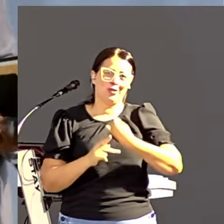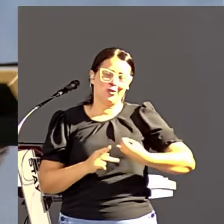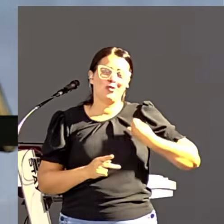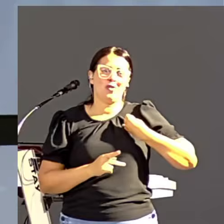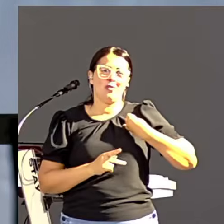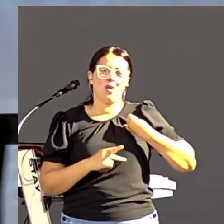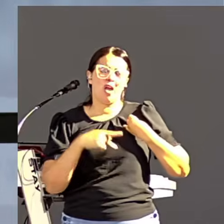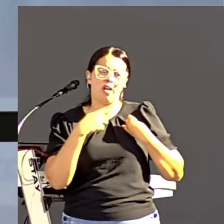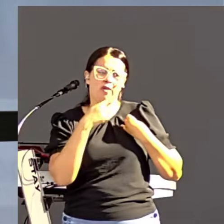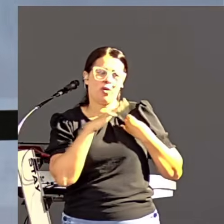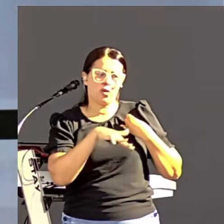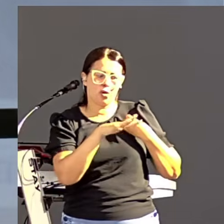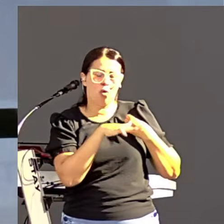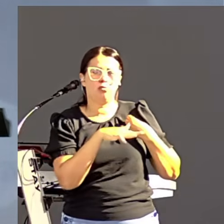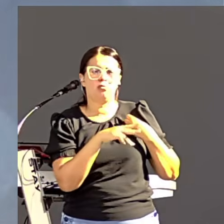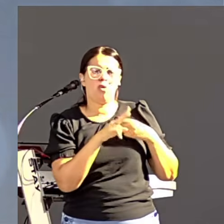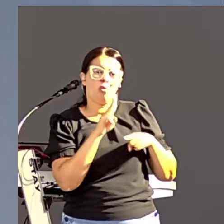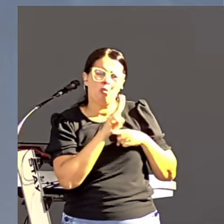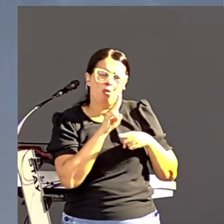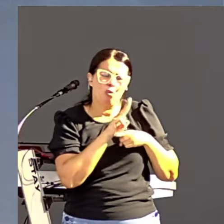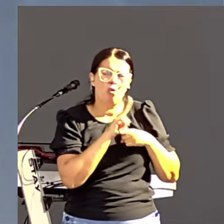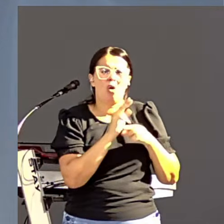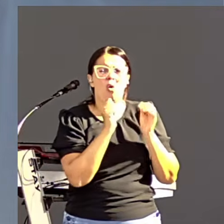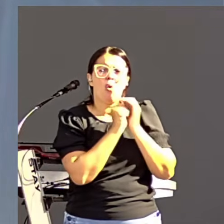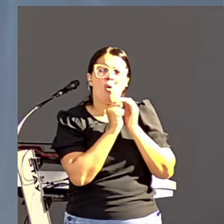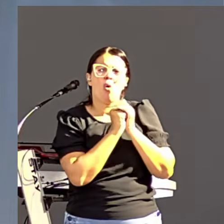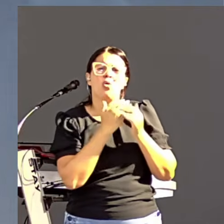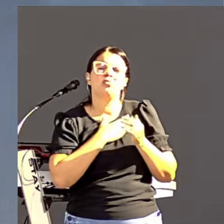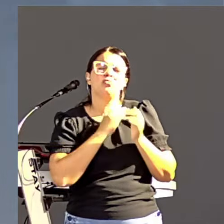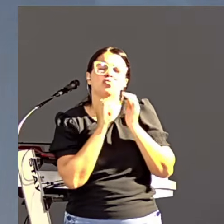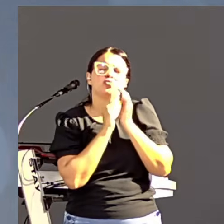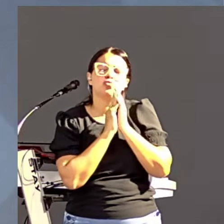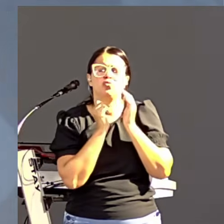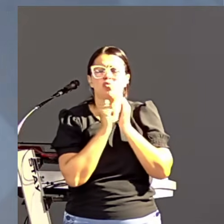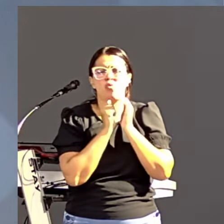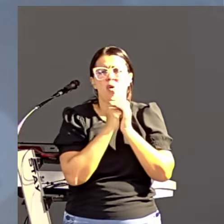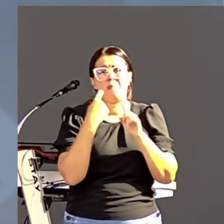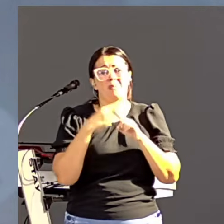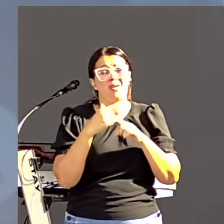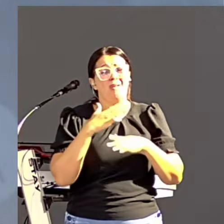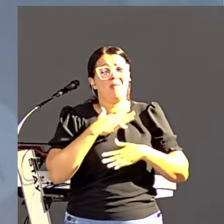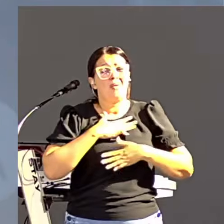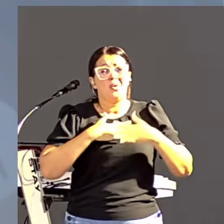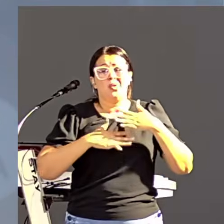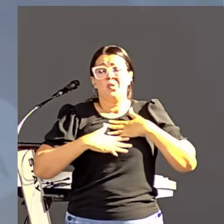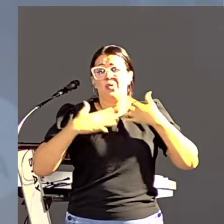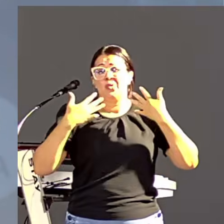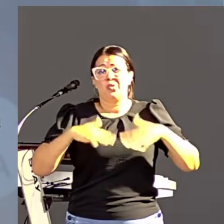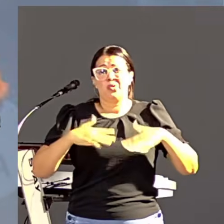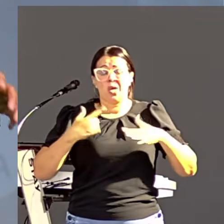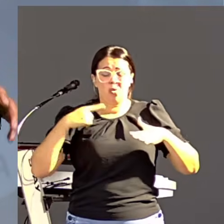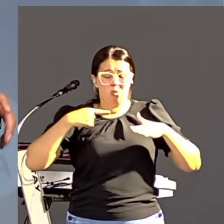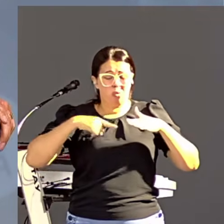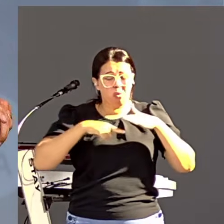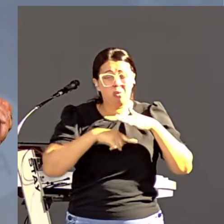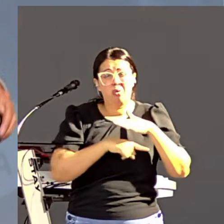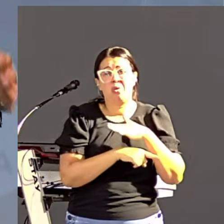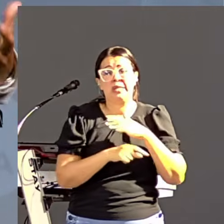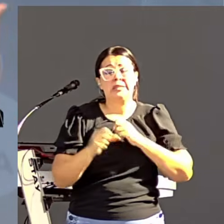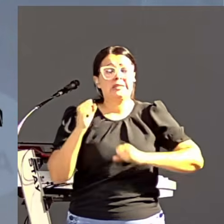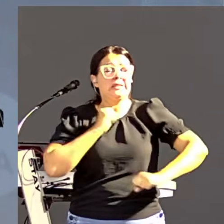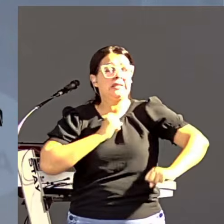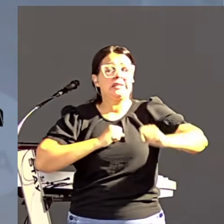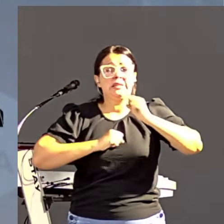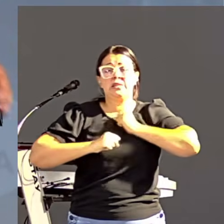para eles: vigiem comigo, orem comigo, porque o meu espírito está profundamente angustiado, a